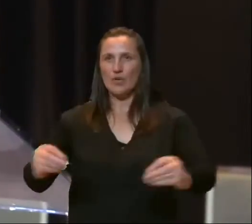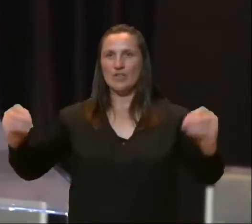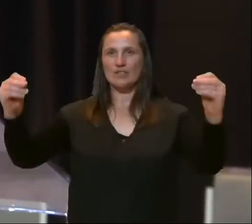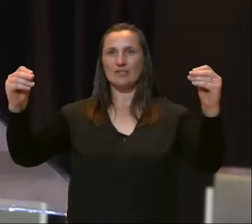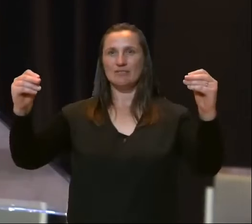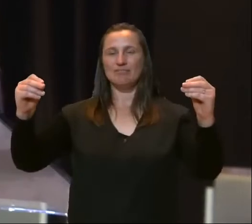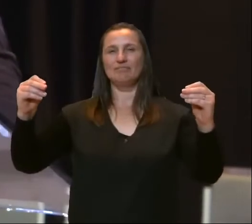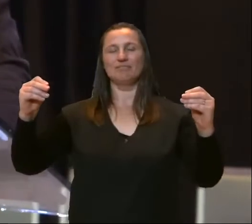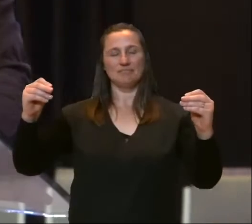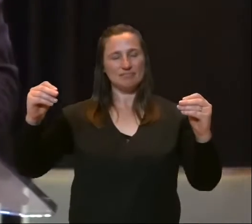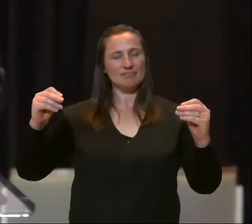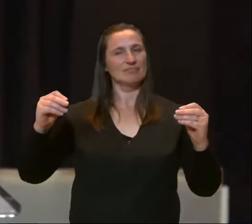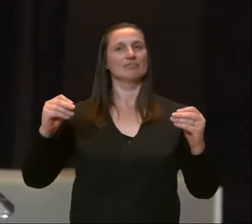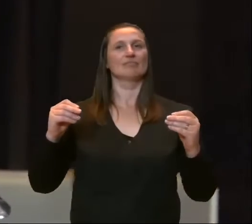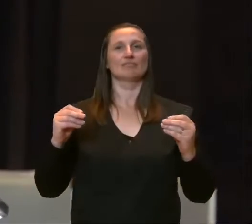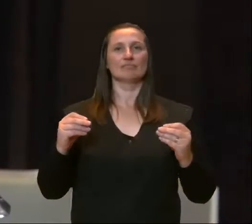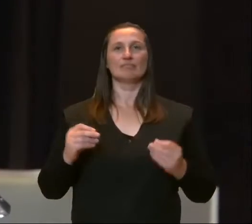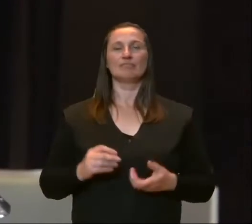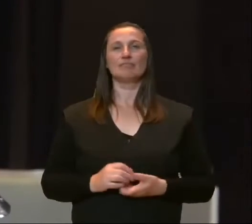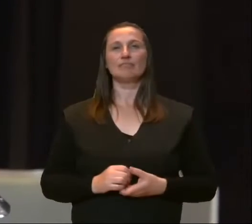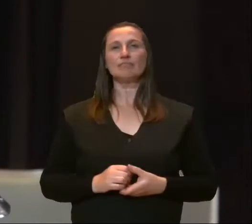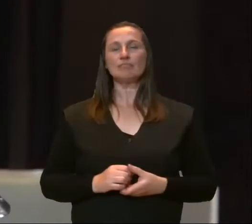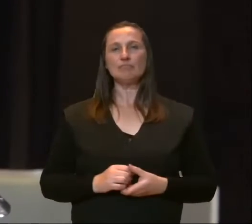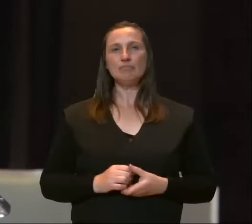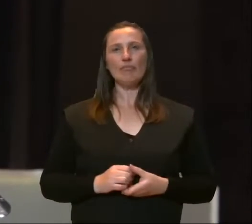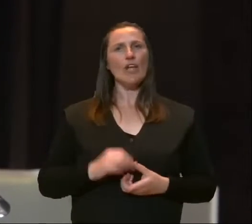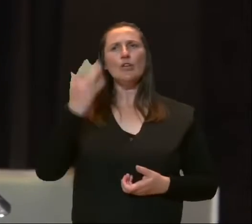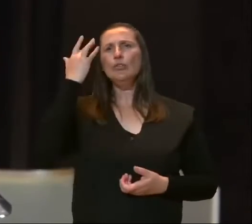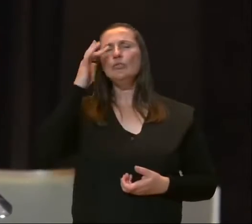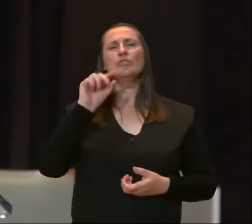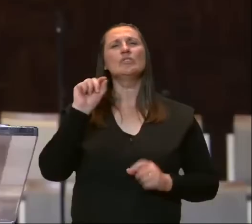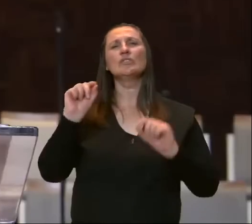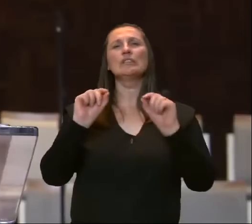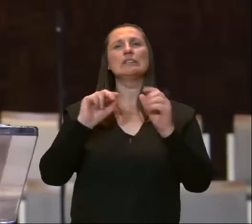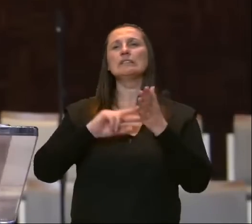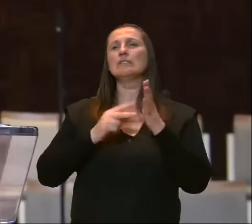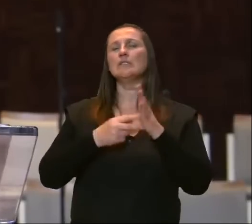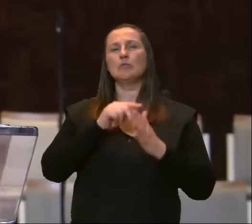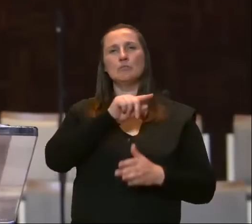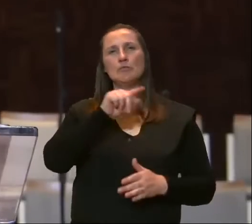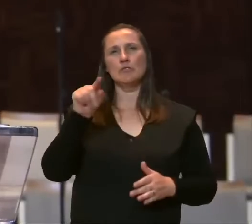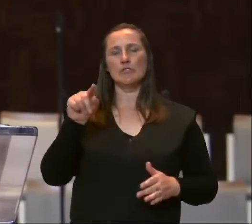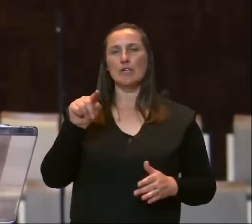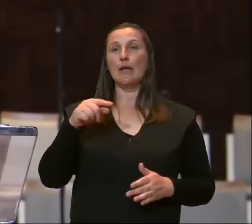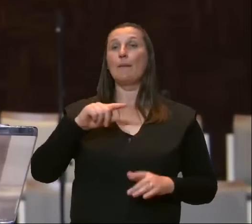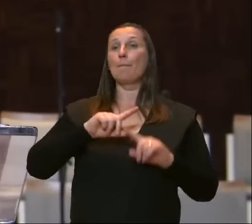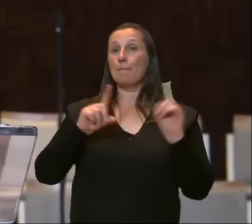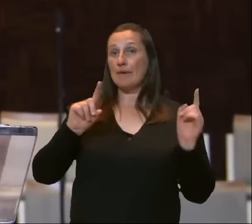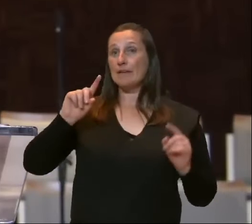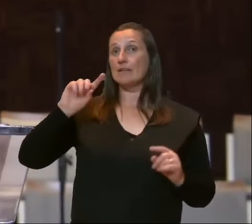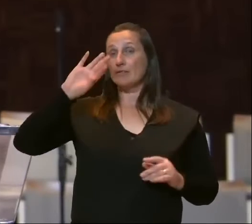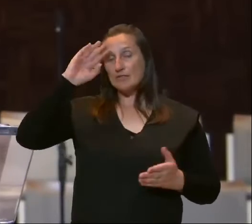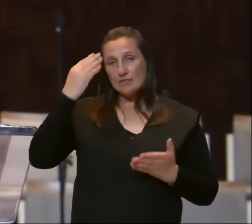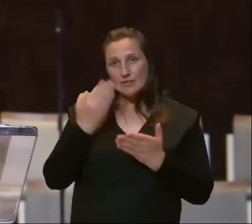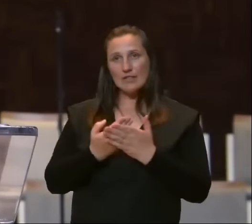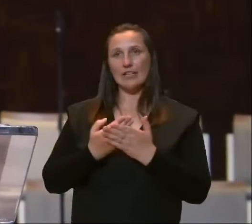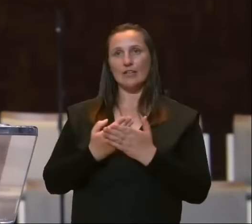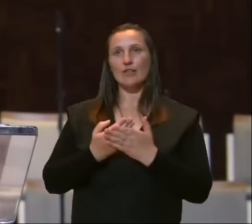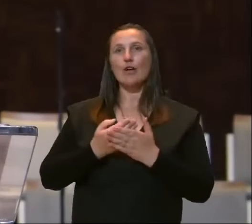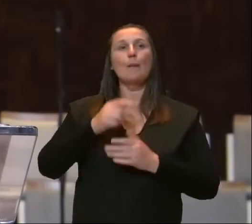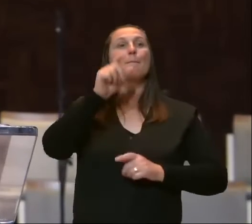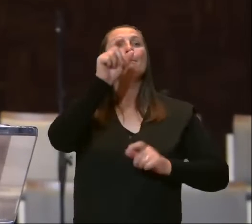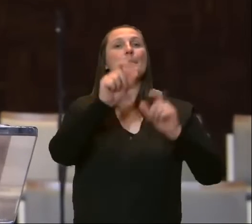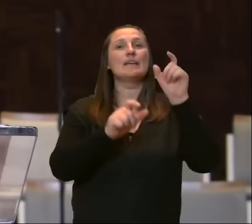Eu não sei o que isso representa para você, mas eu creio. Pessoas vão ver o sinal